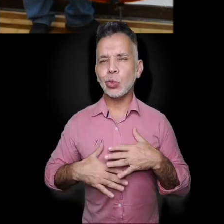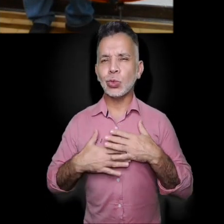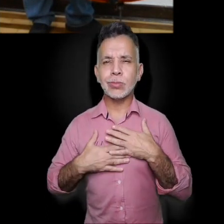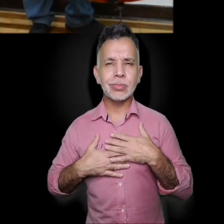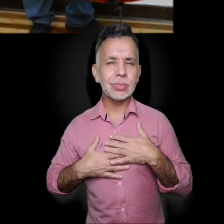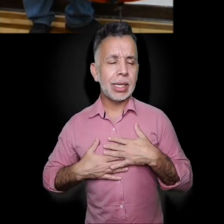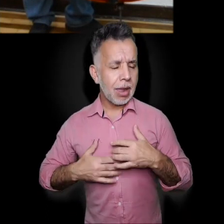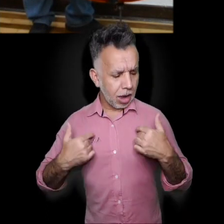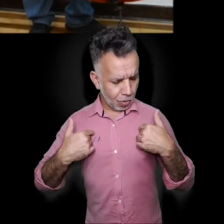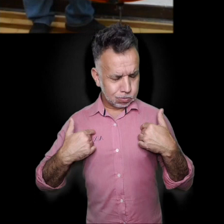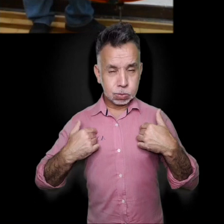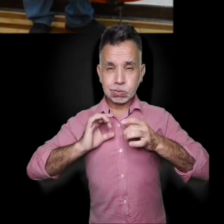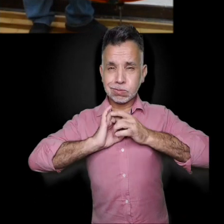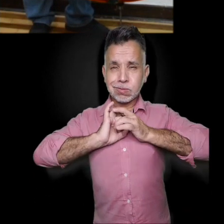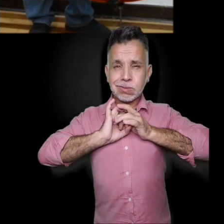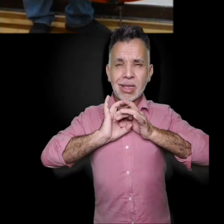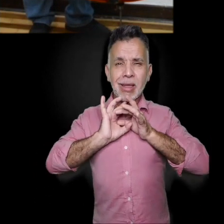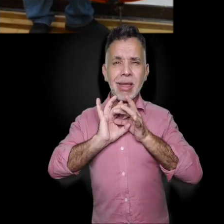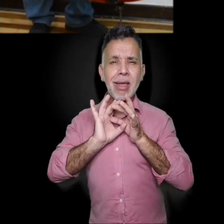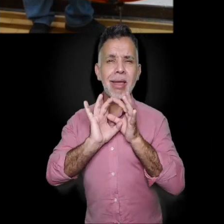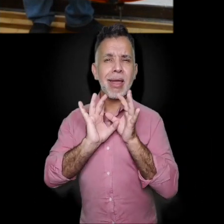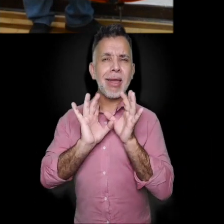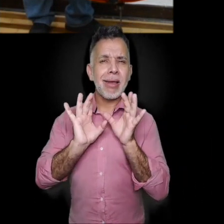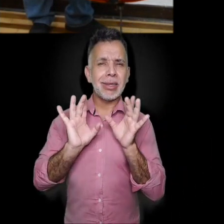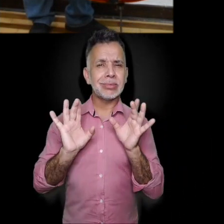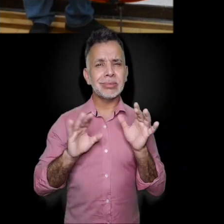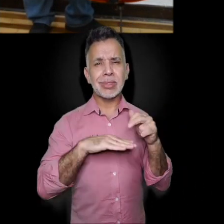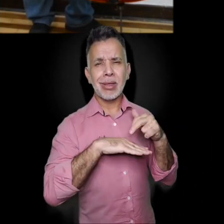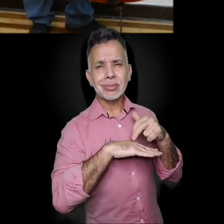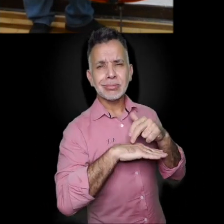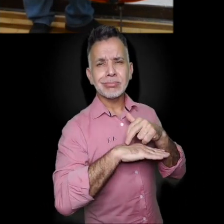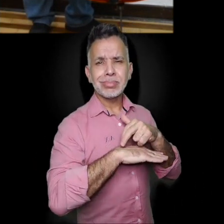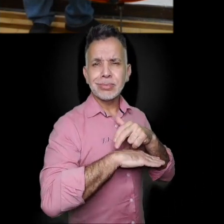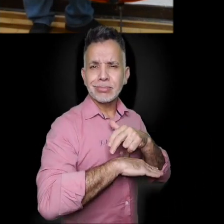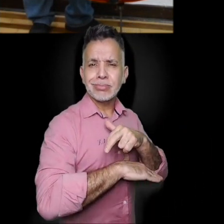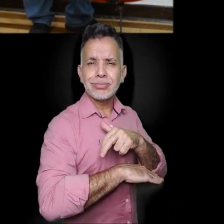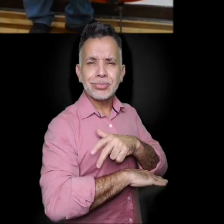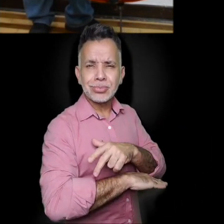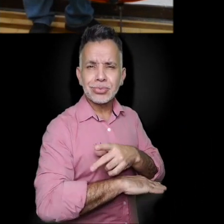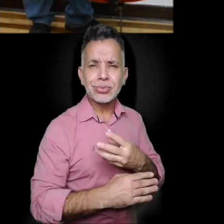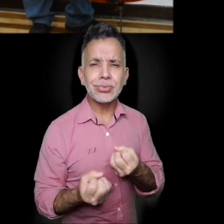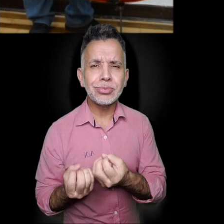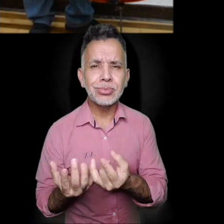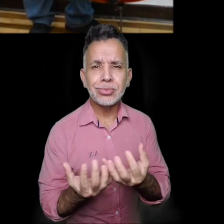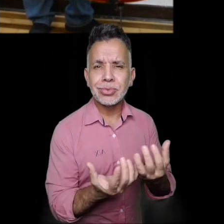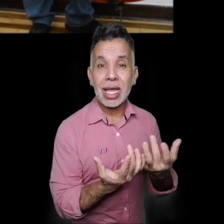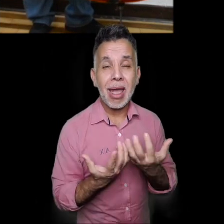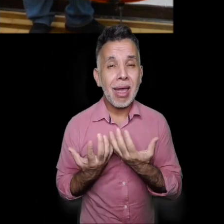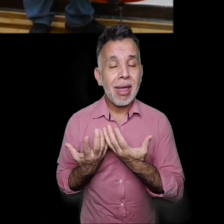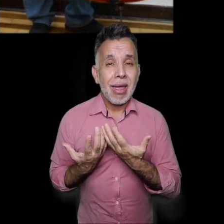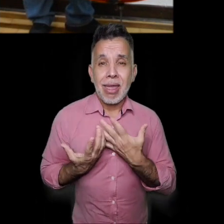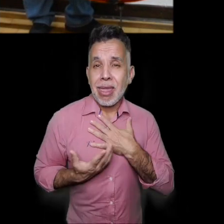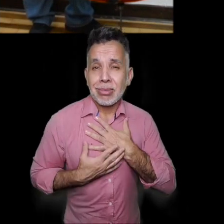Me libertei, pisei na grama e não postei. Como eu me sinto